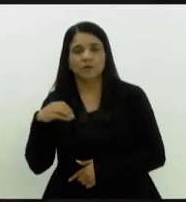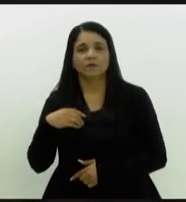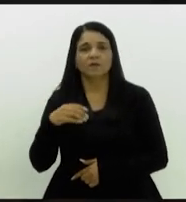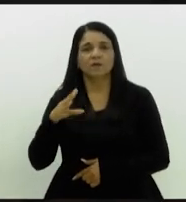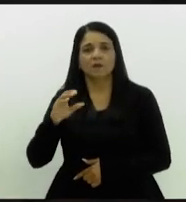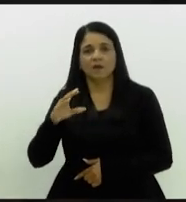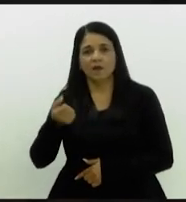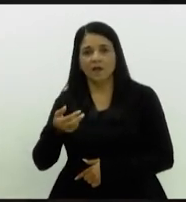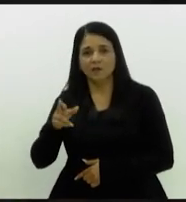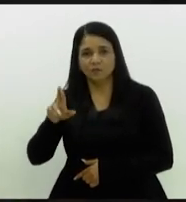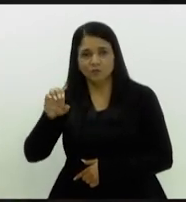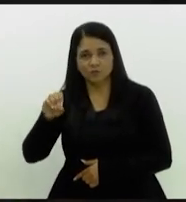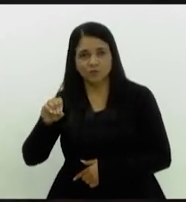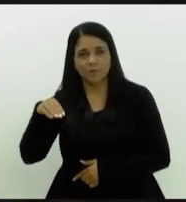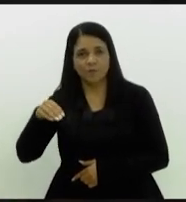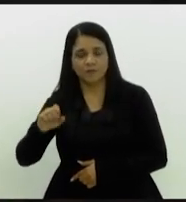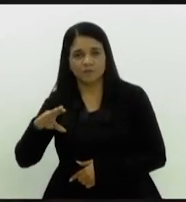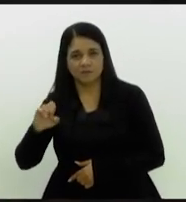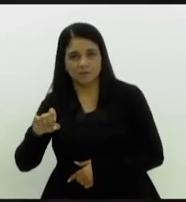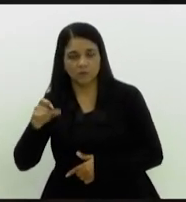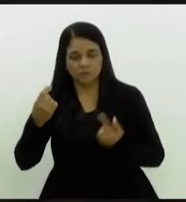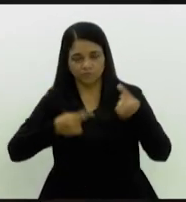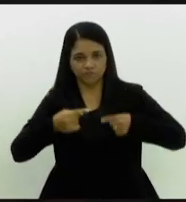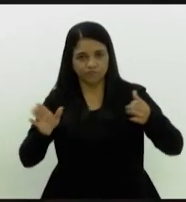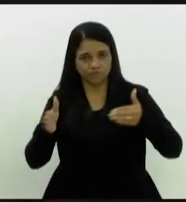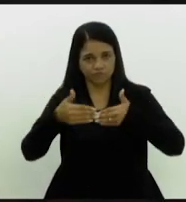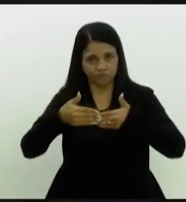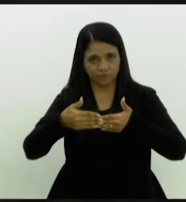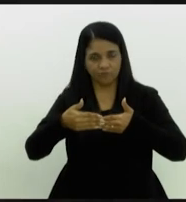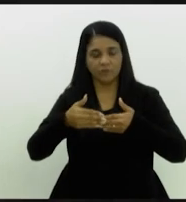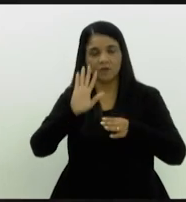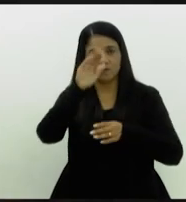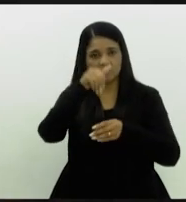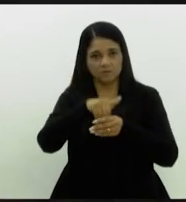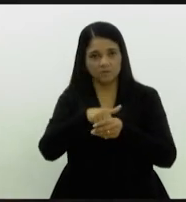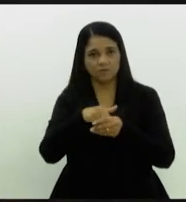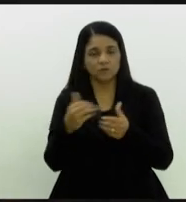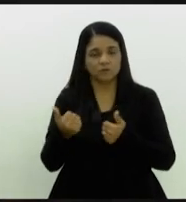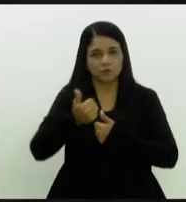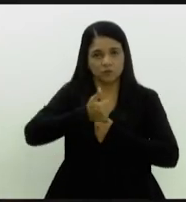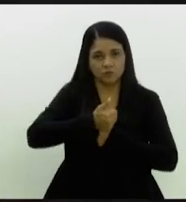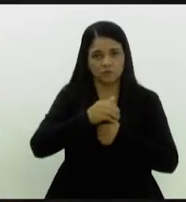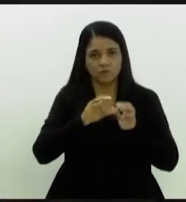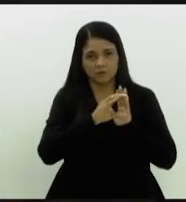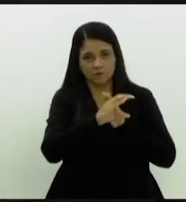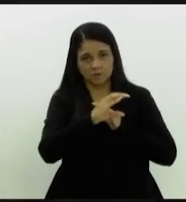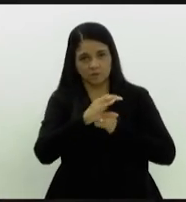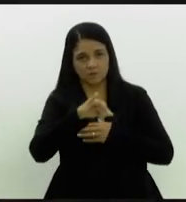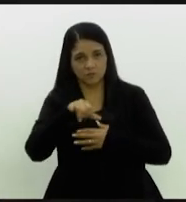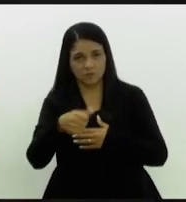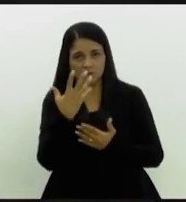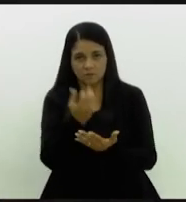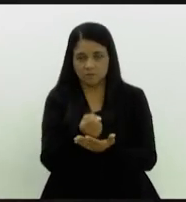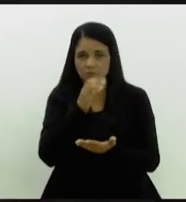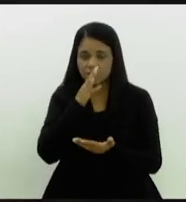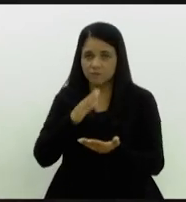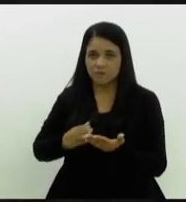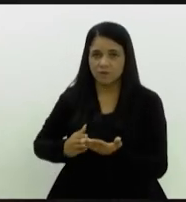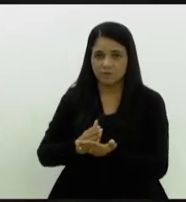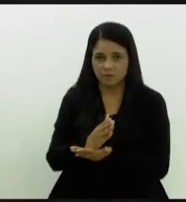não havendo quem queira discutir, encerrada a discussão. Em votação, substitutivo da CCJ. Senhores que aprovam, permaneçam como